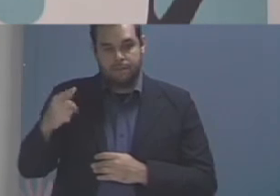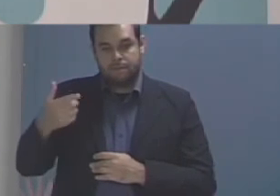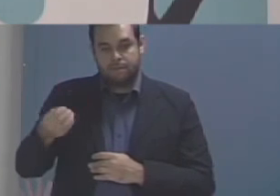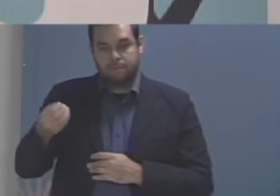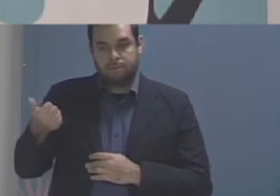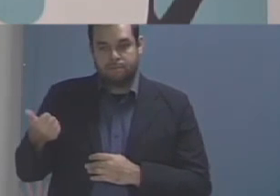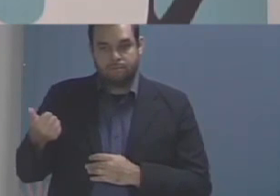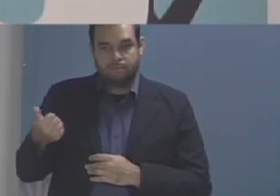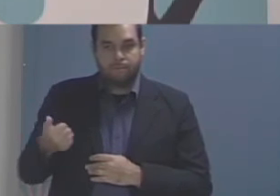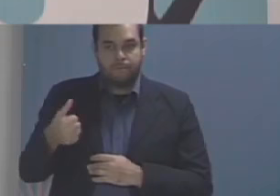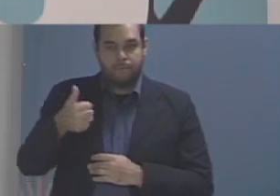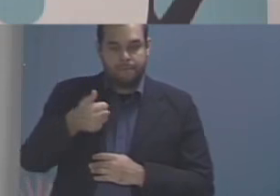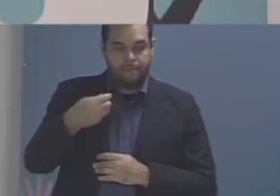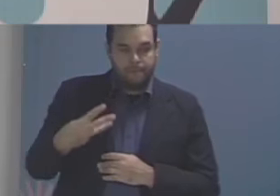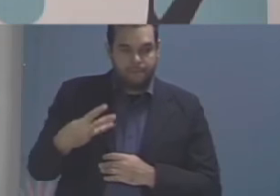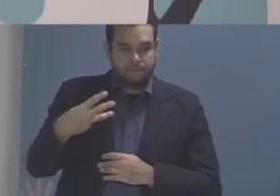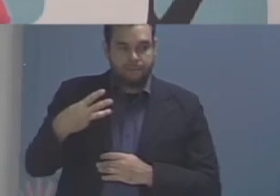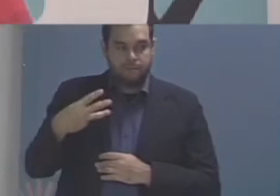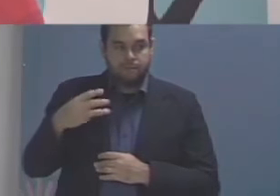Federal,